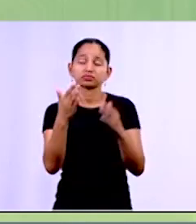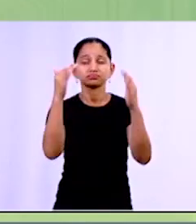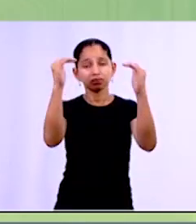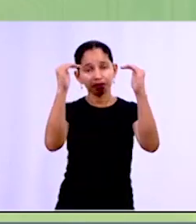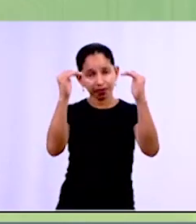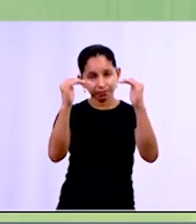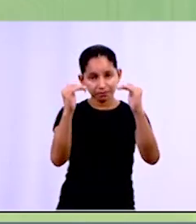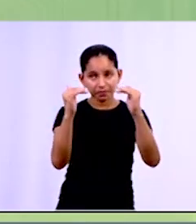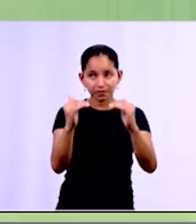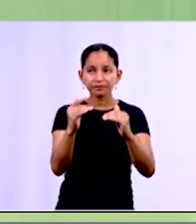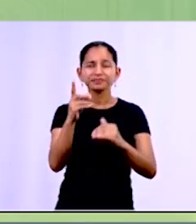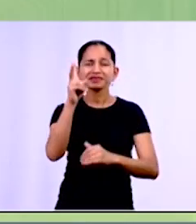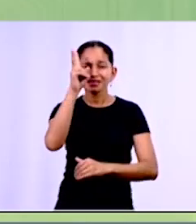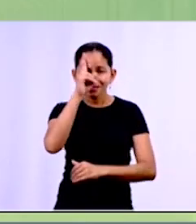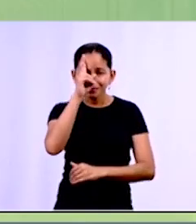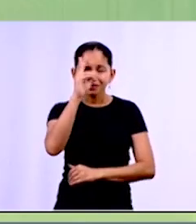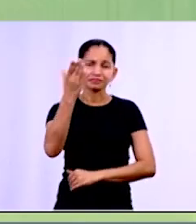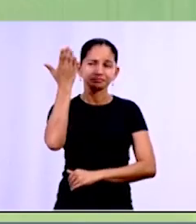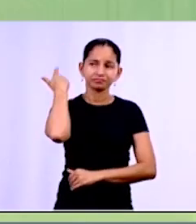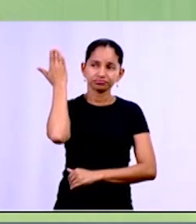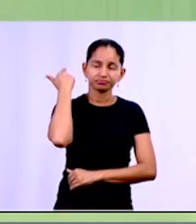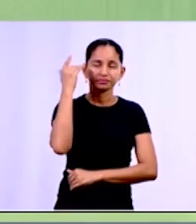é a antiga IBM.